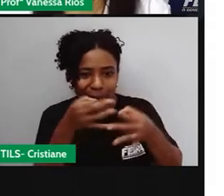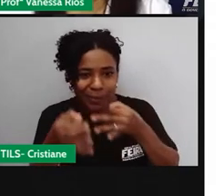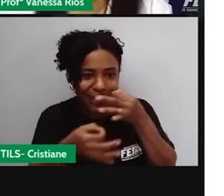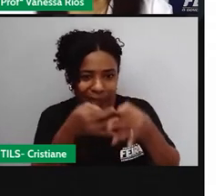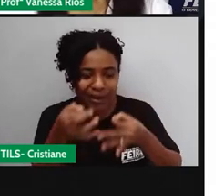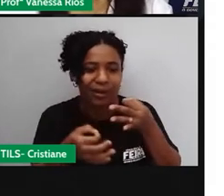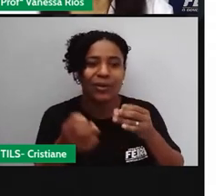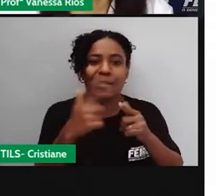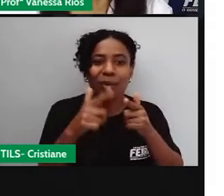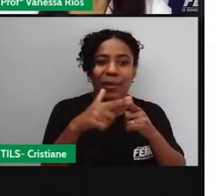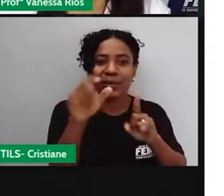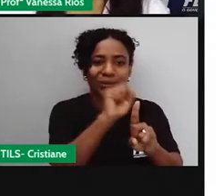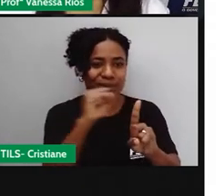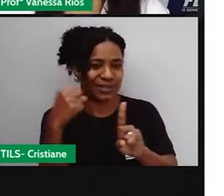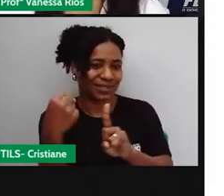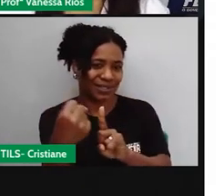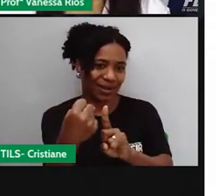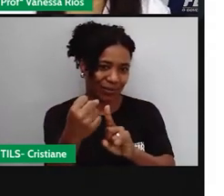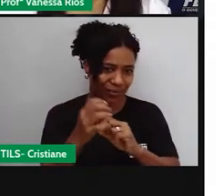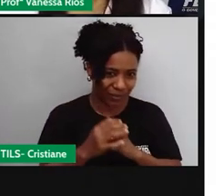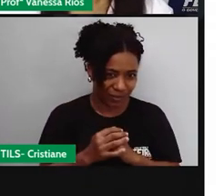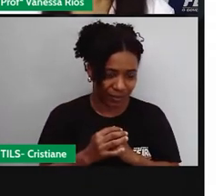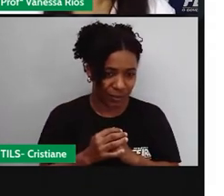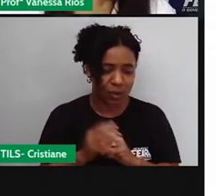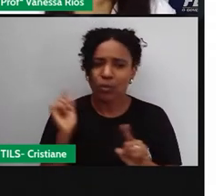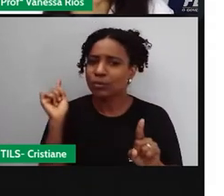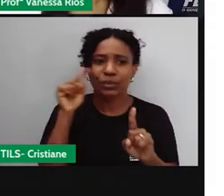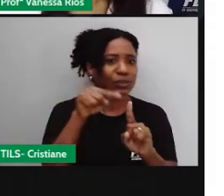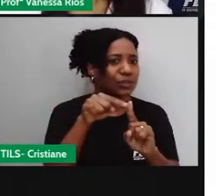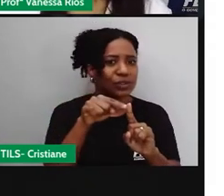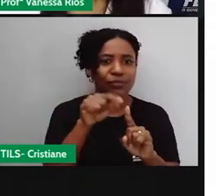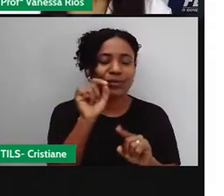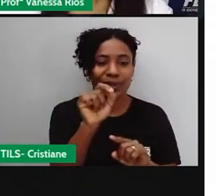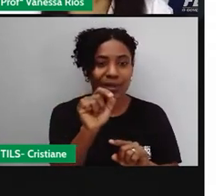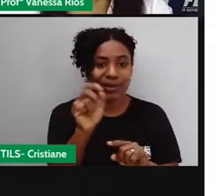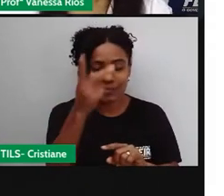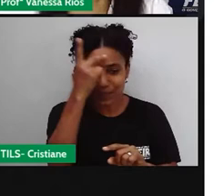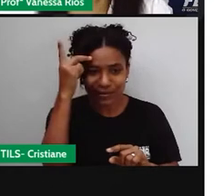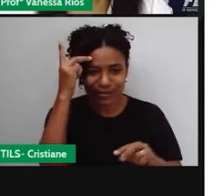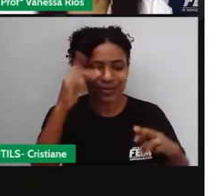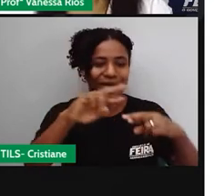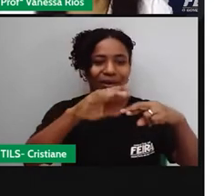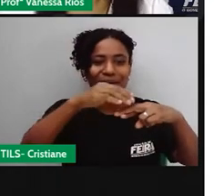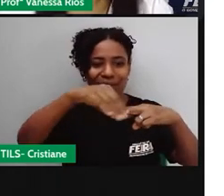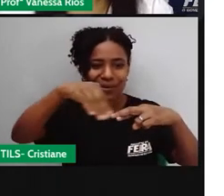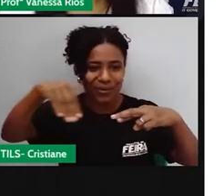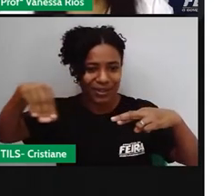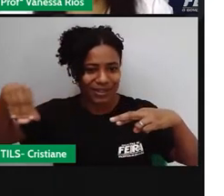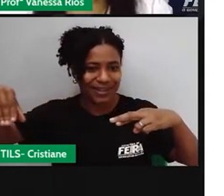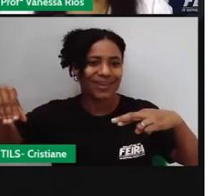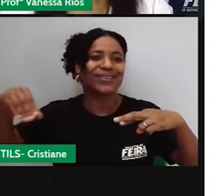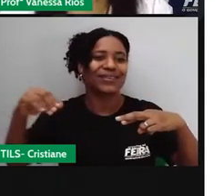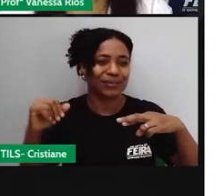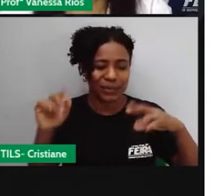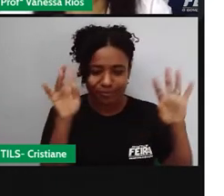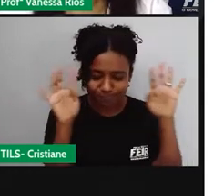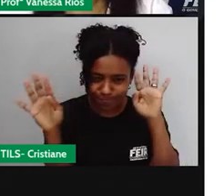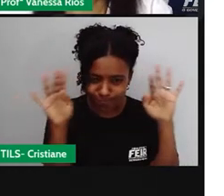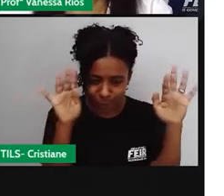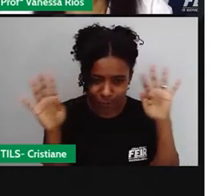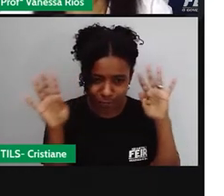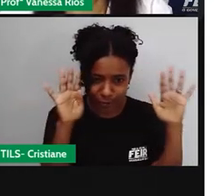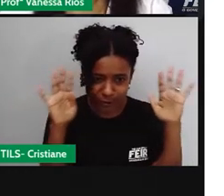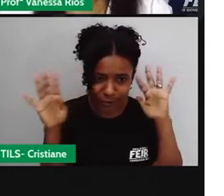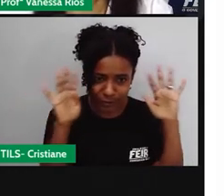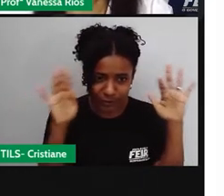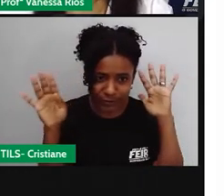Ter a intenção de que as pessoas, ao lerem, ao terem acesso a esse tipo de texto, também reflitam em relação